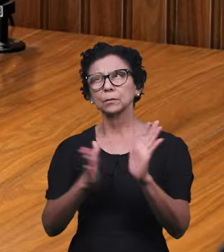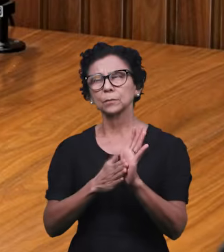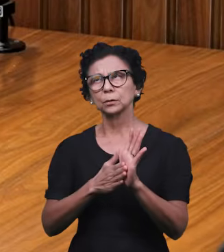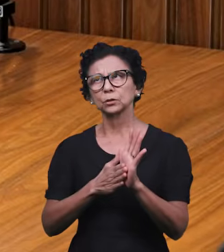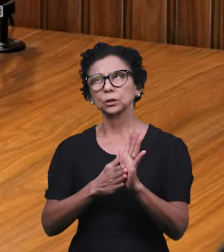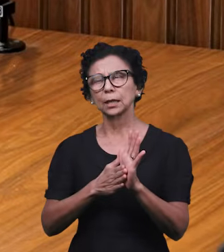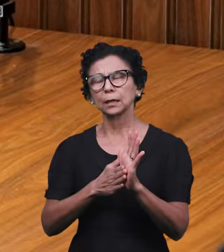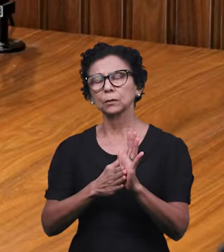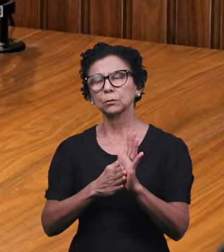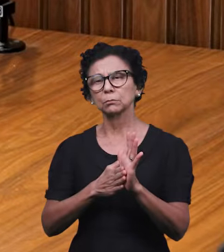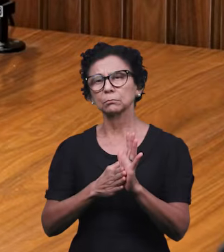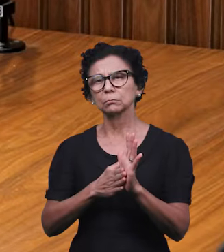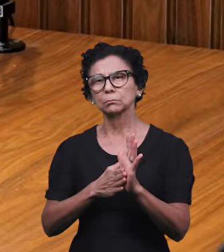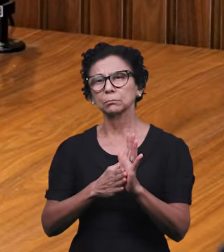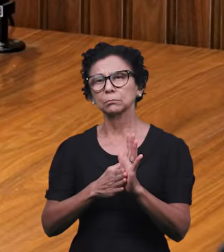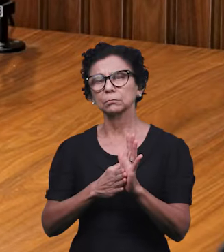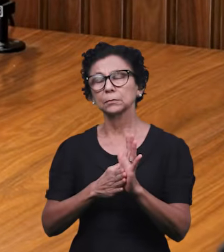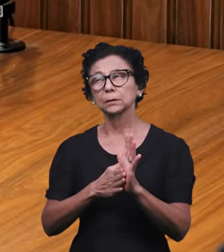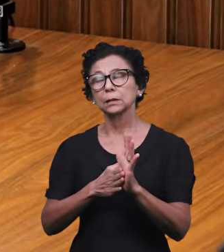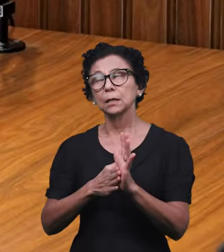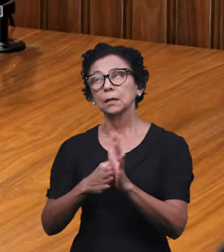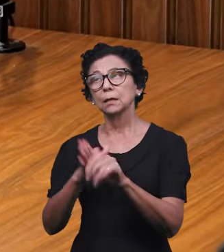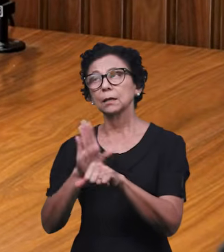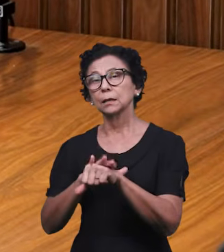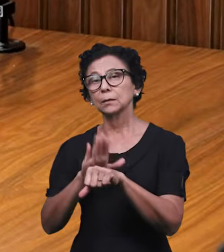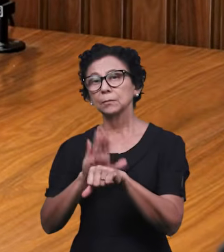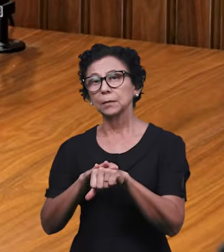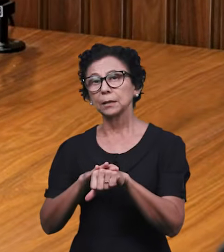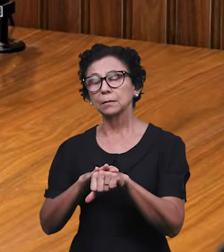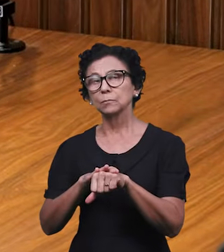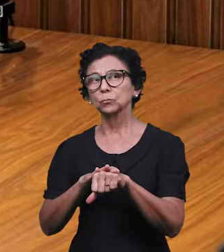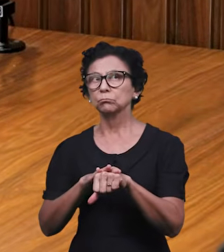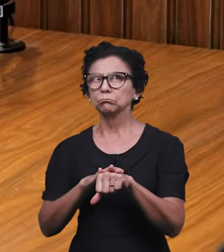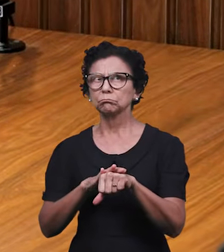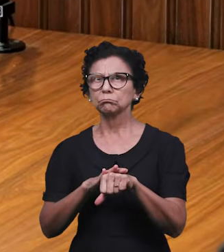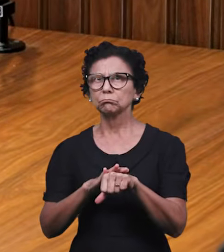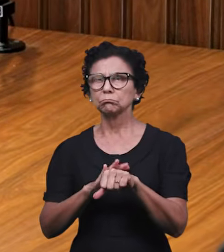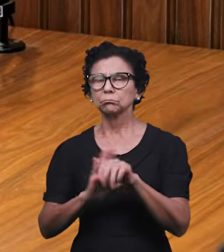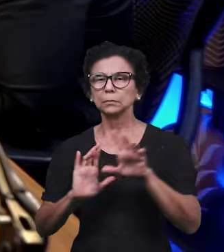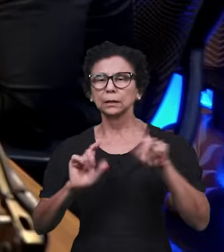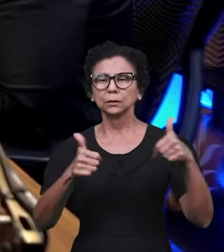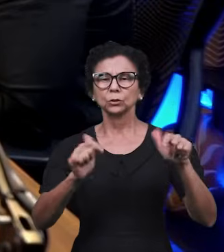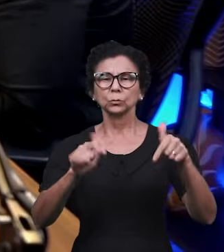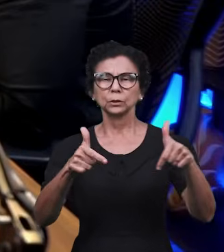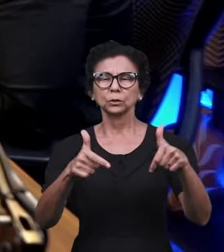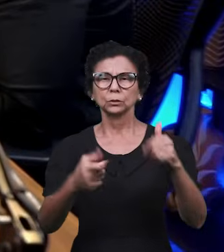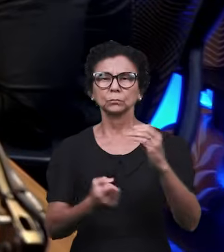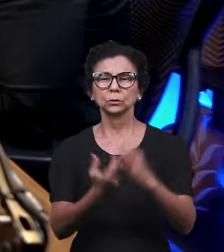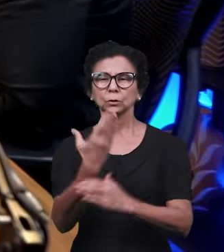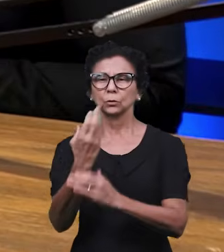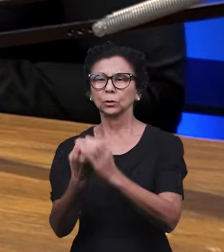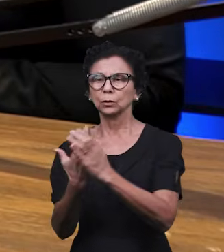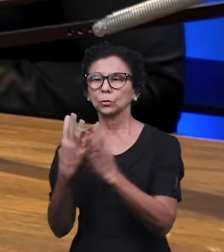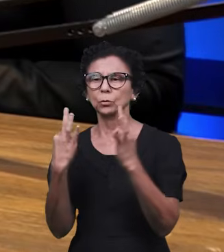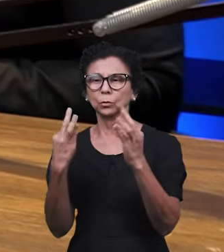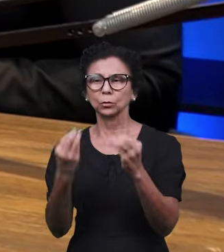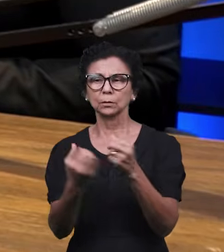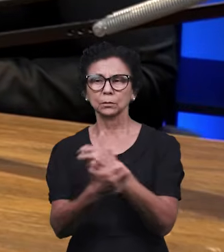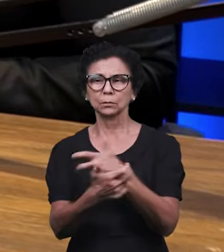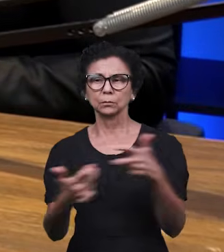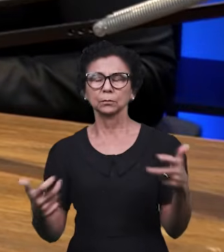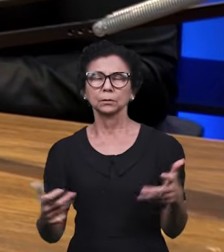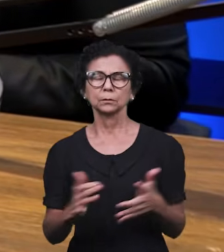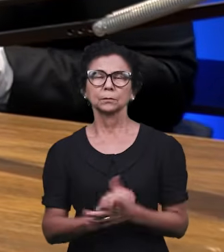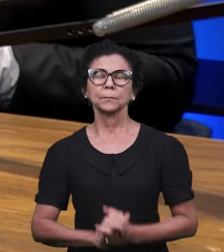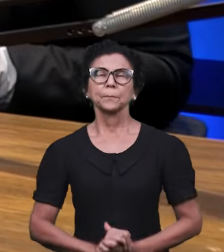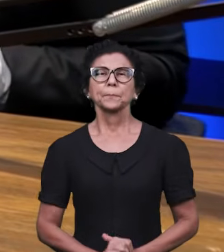executor, através do seu filho. Como isso pode ser relacionado profeticamente? Amém. Nós